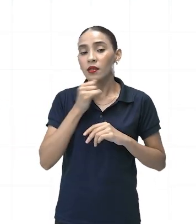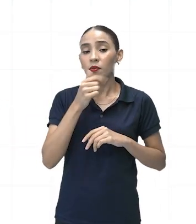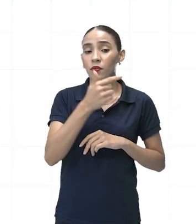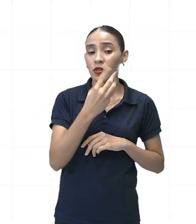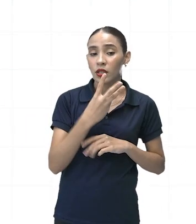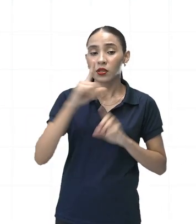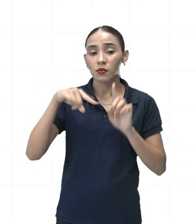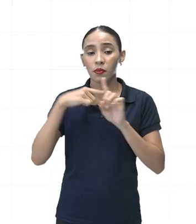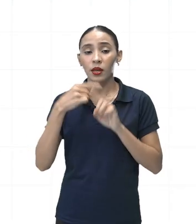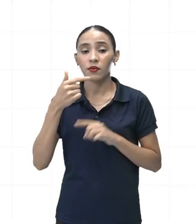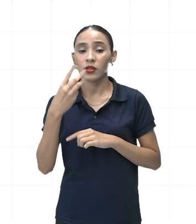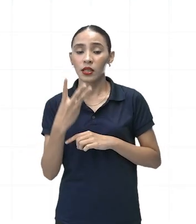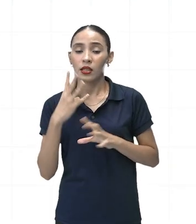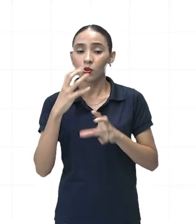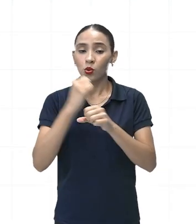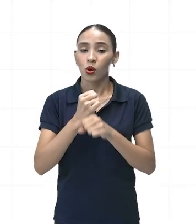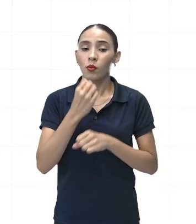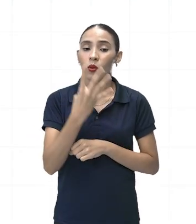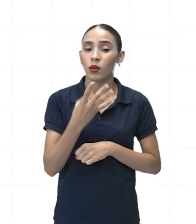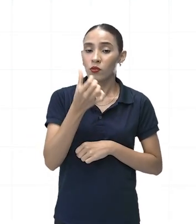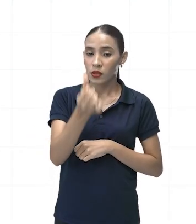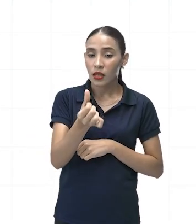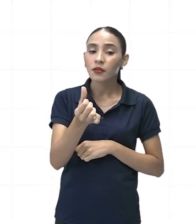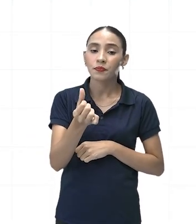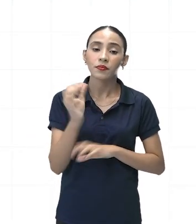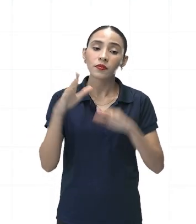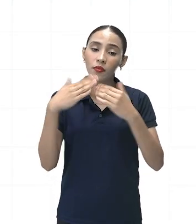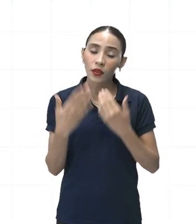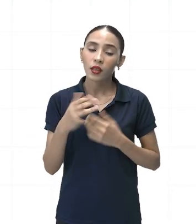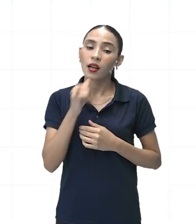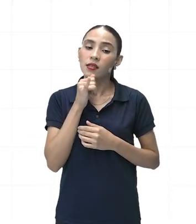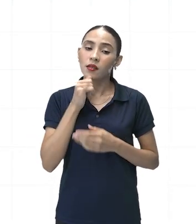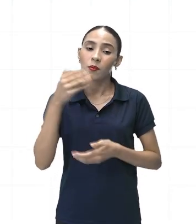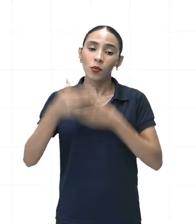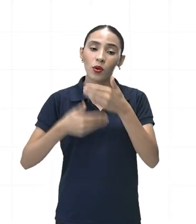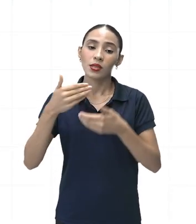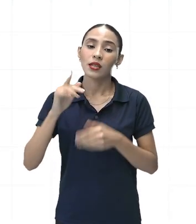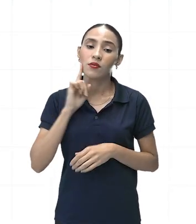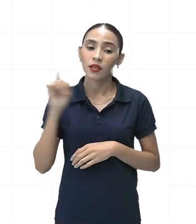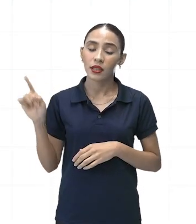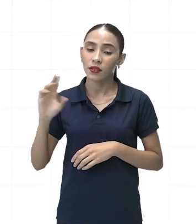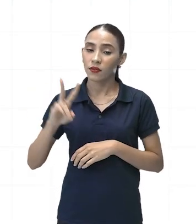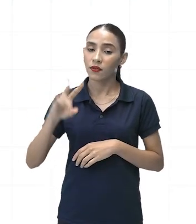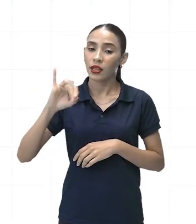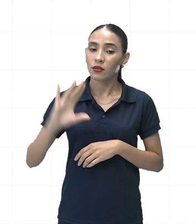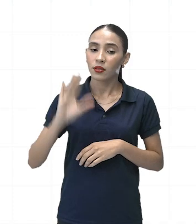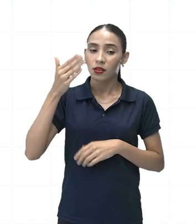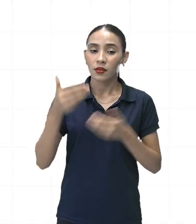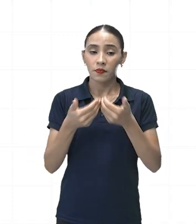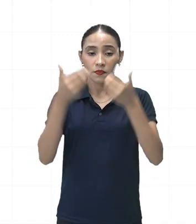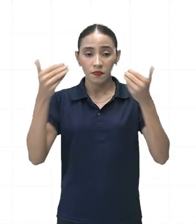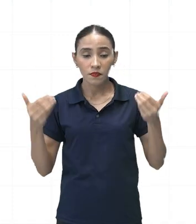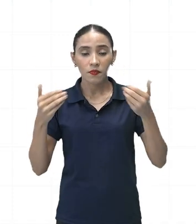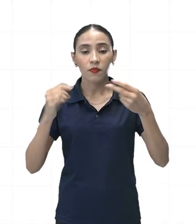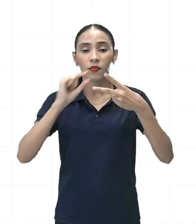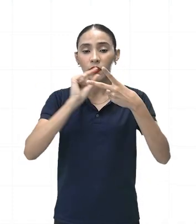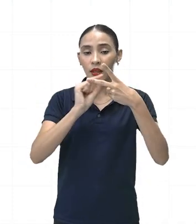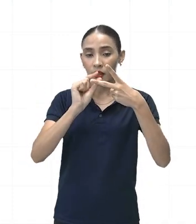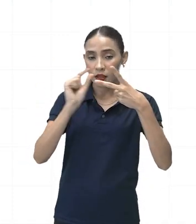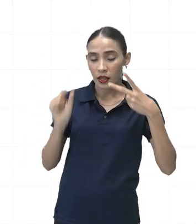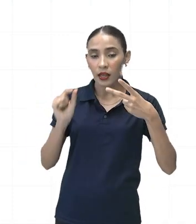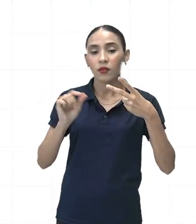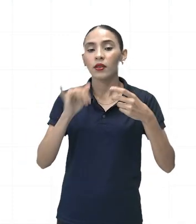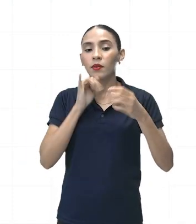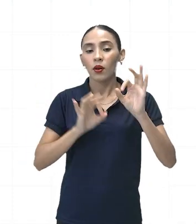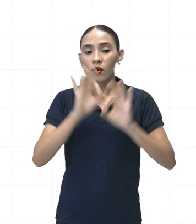caso, 23 mais 23 é 46. Então, nesse processo, ocorre a separação dos alelos e a